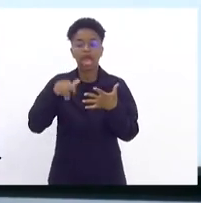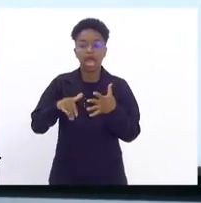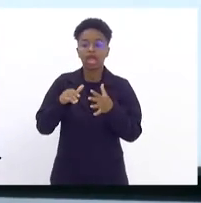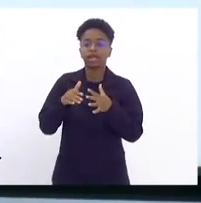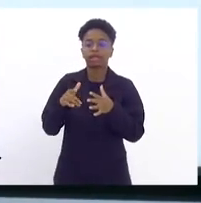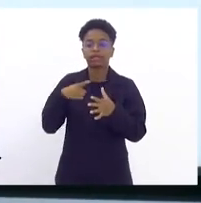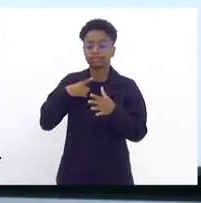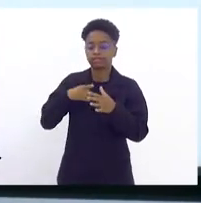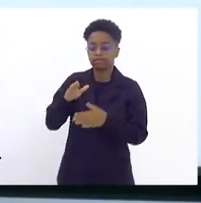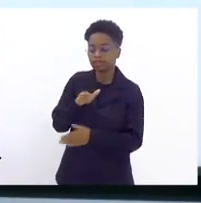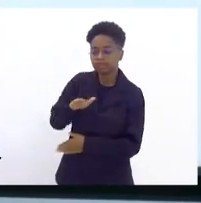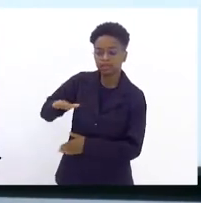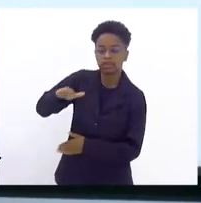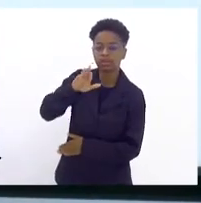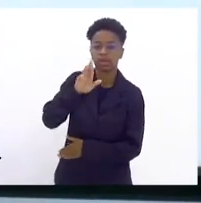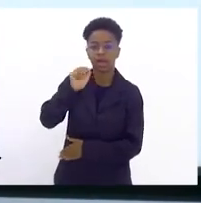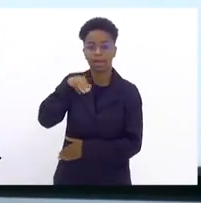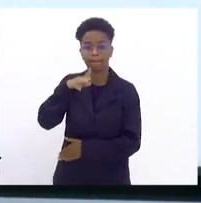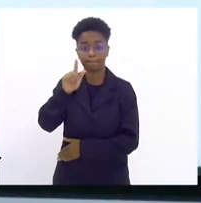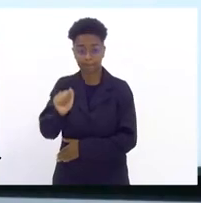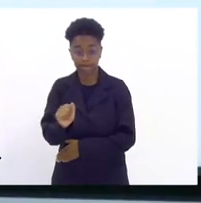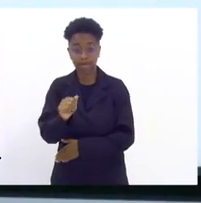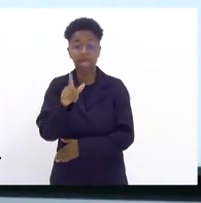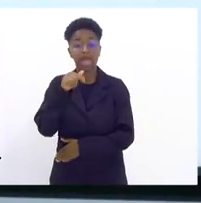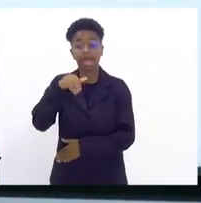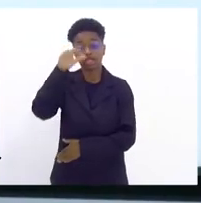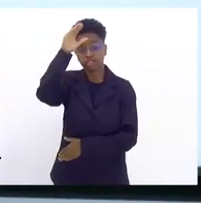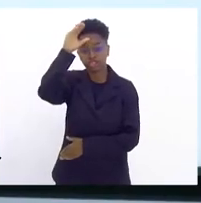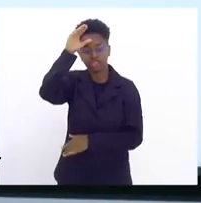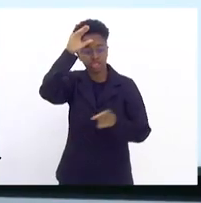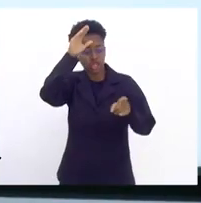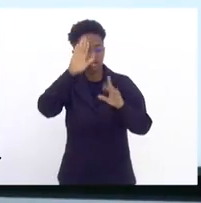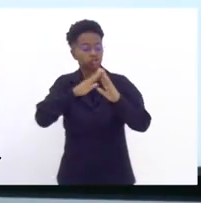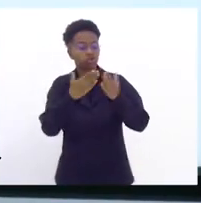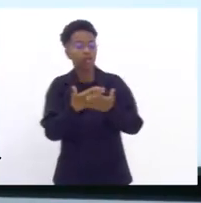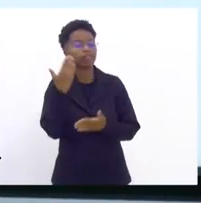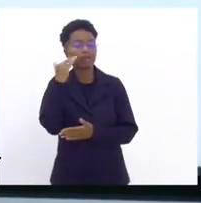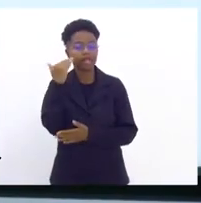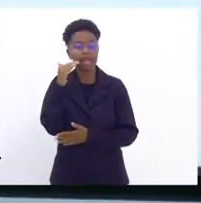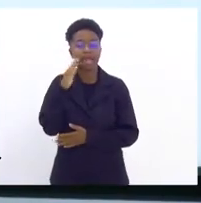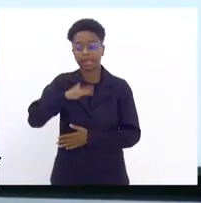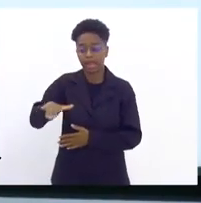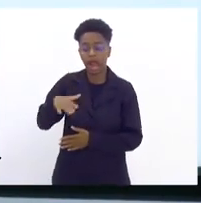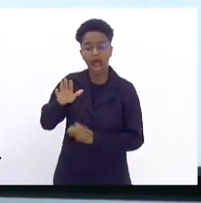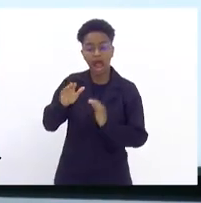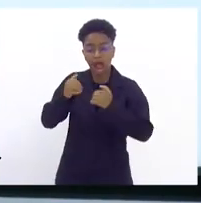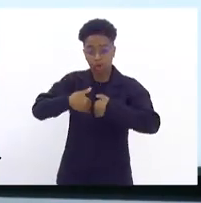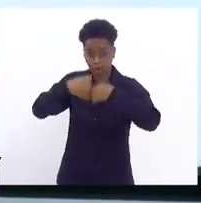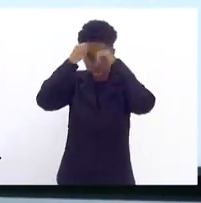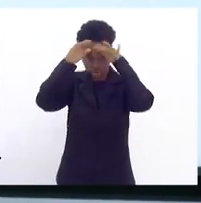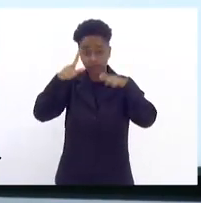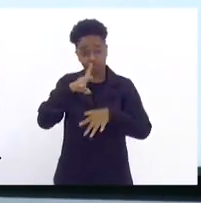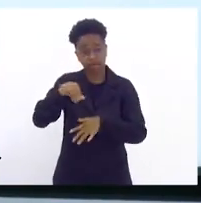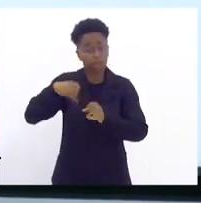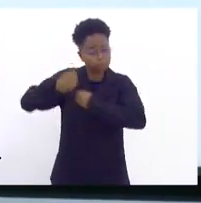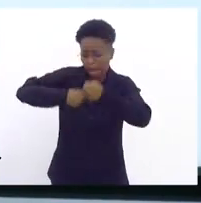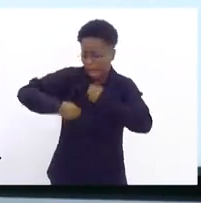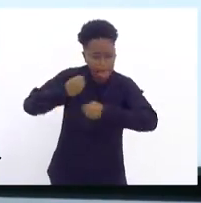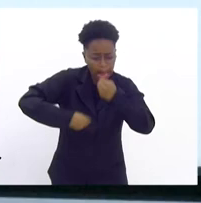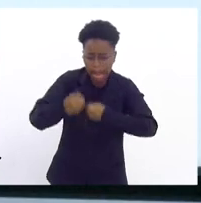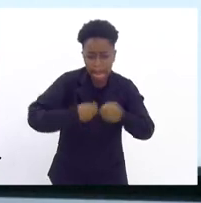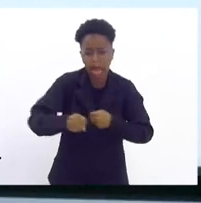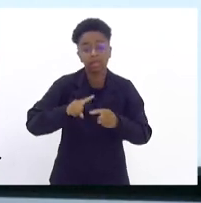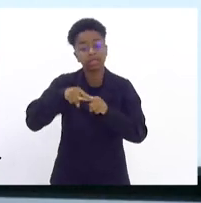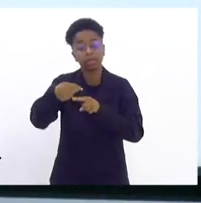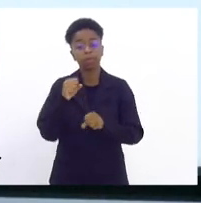inclusão é a te entender que a criança com autismo vai correr que nem uma louca mas ela vai parar e vai se acalmar e